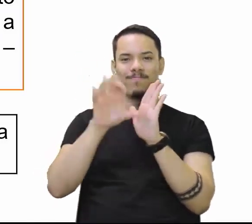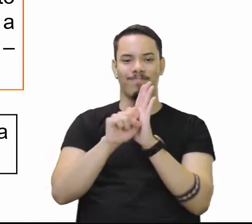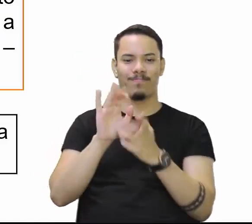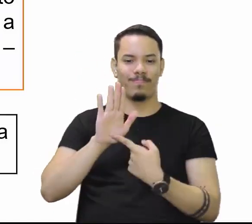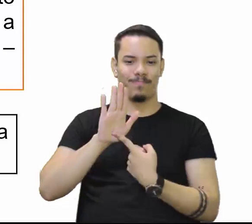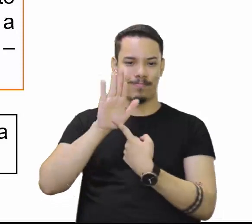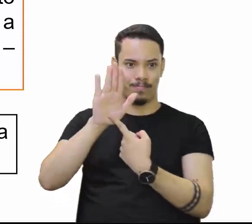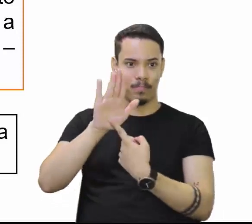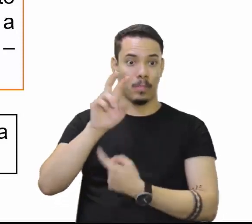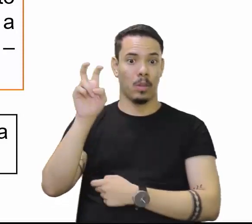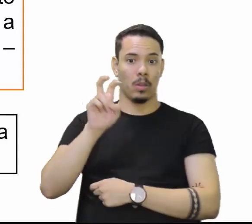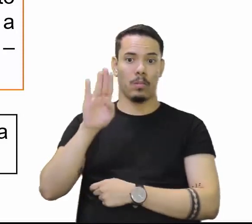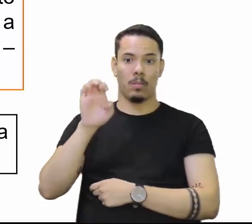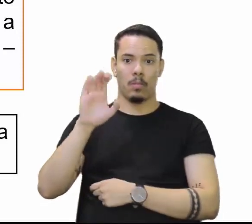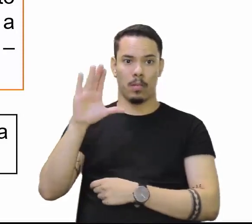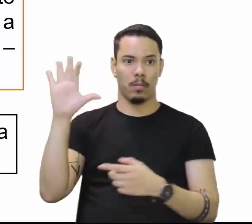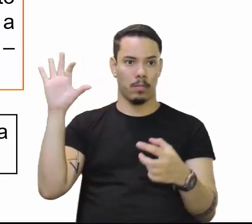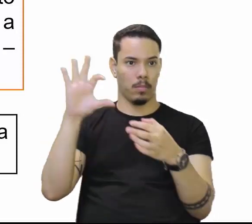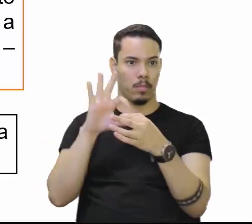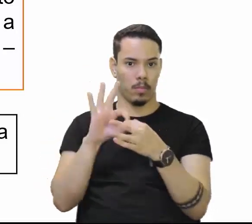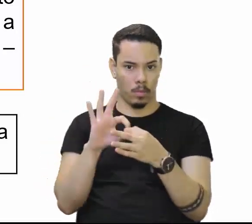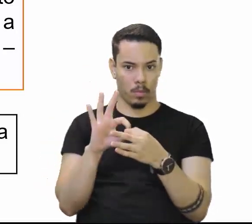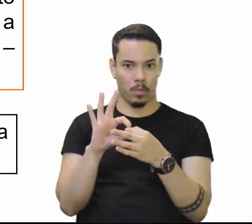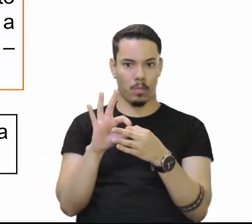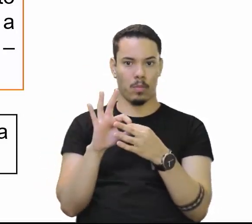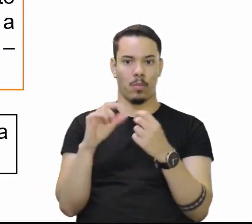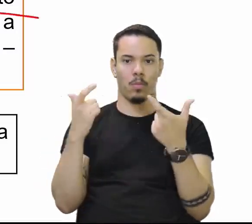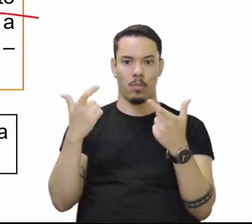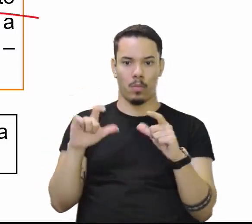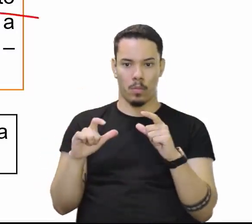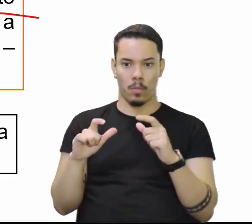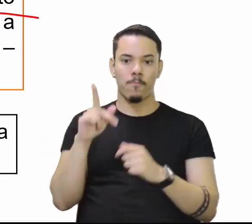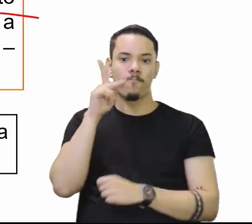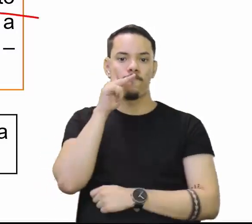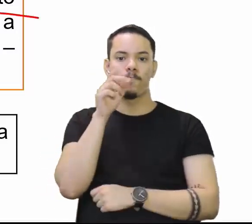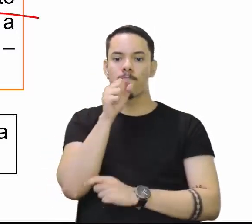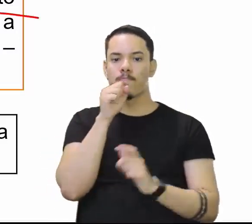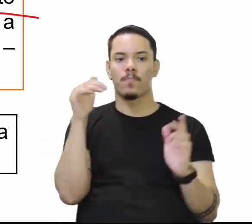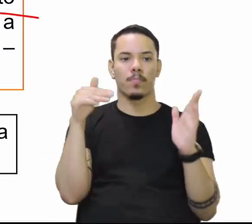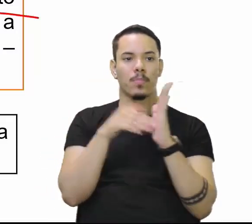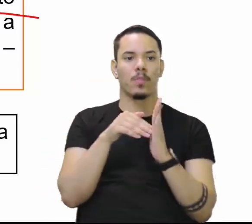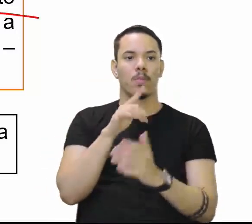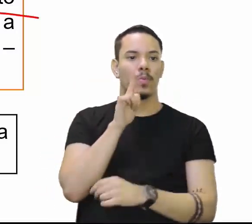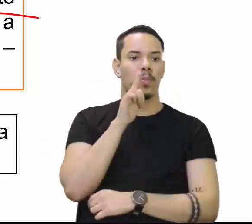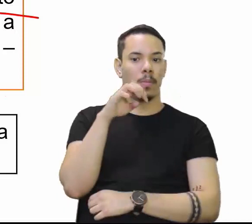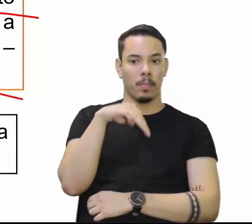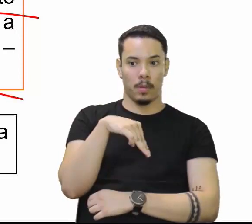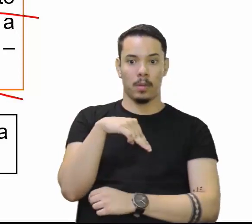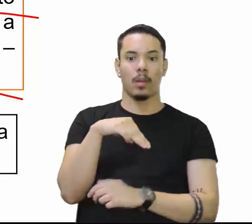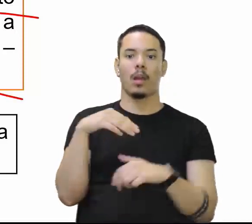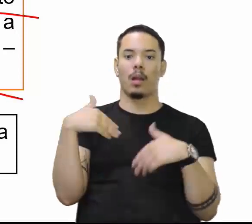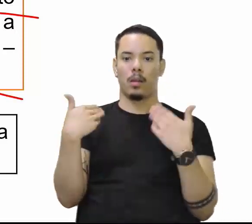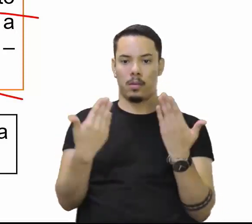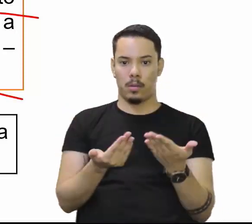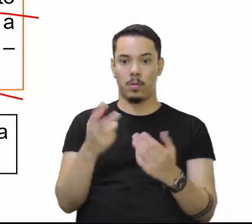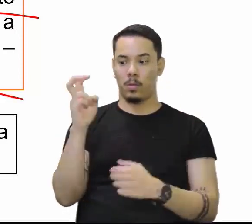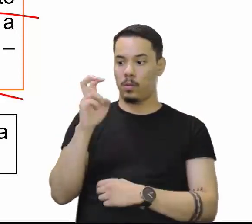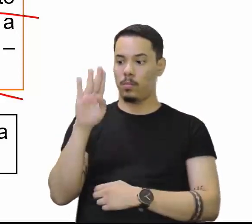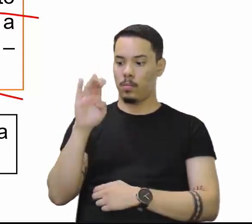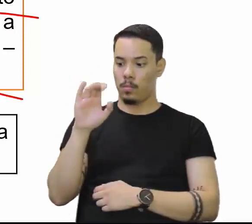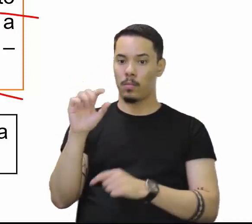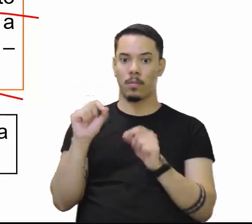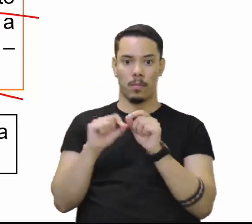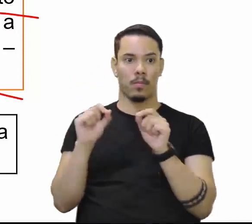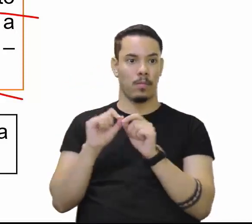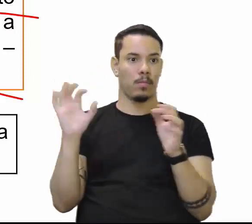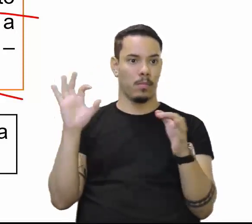E o Quinto Beck ligou o trecho rodoviário entre Porto Velho a Guajará-Mirim. Agora é o Quinto Beck que está